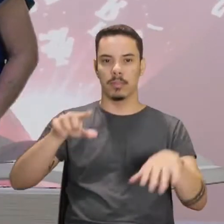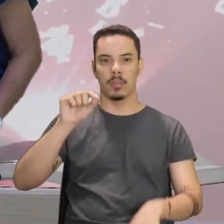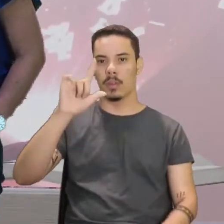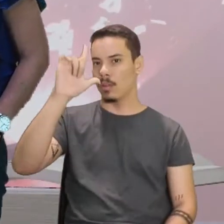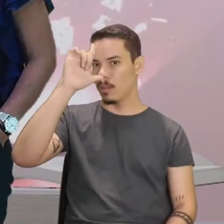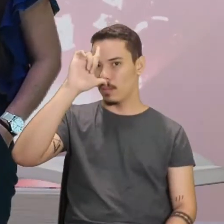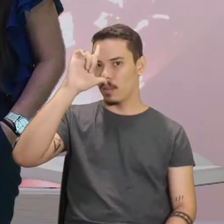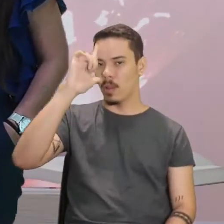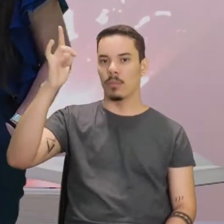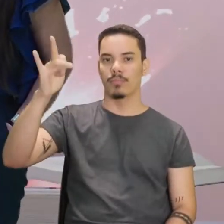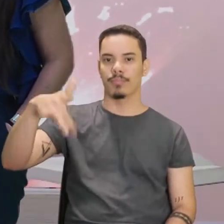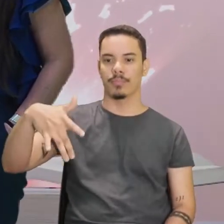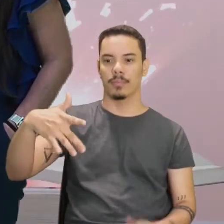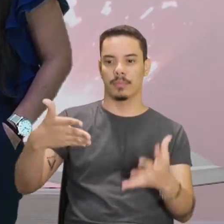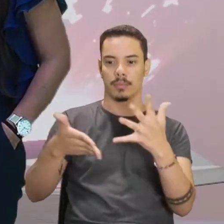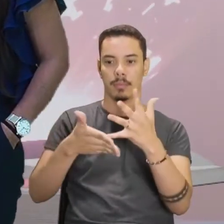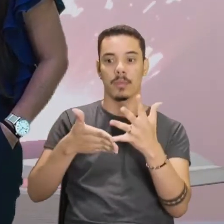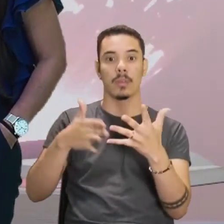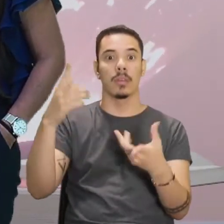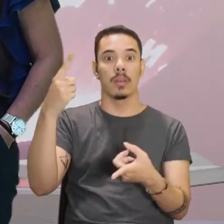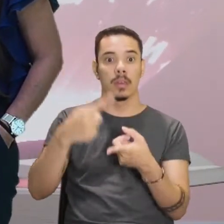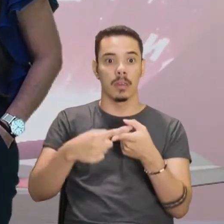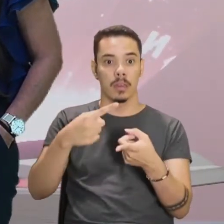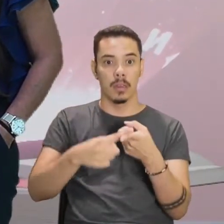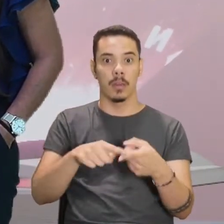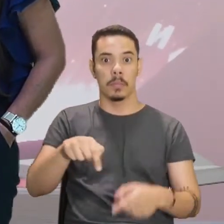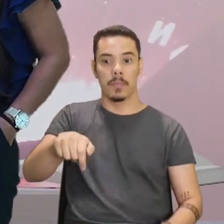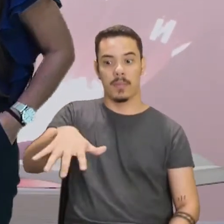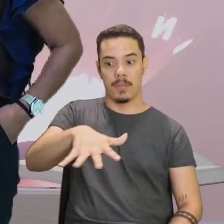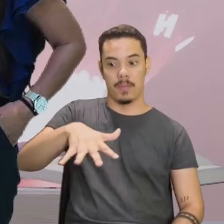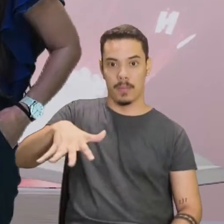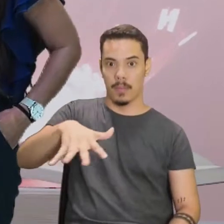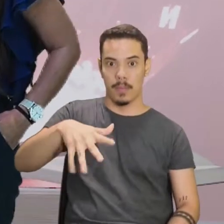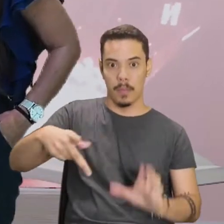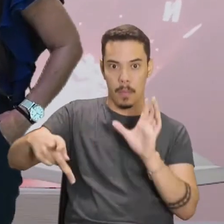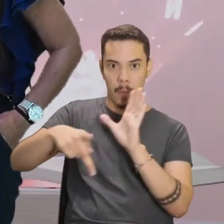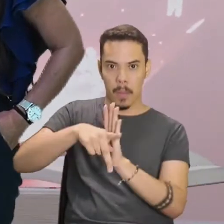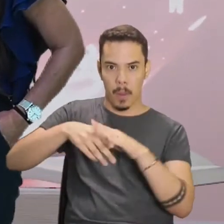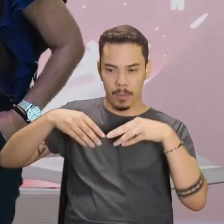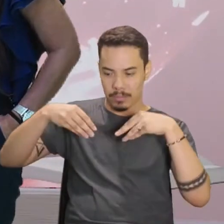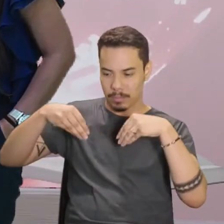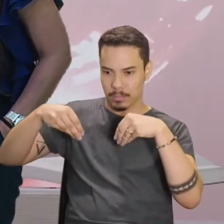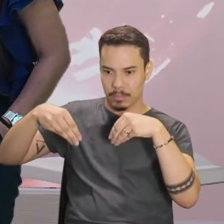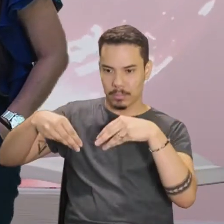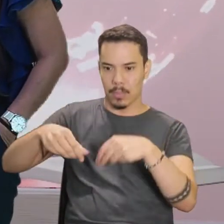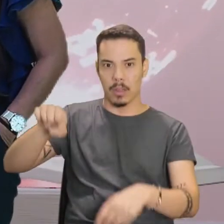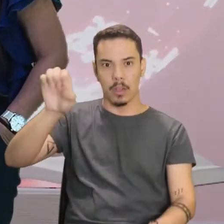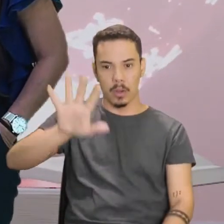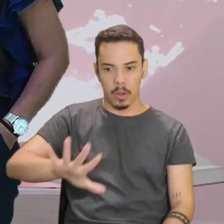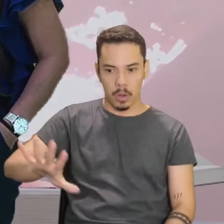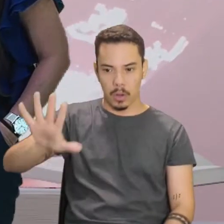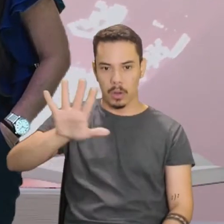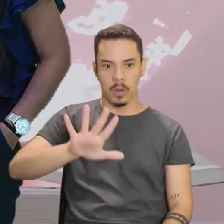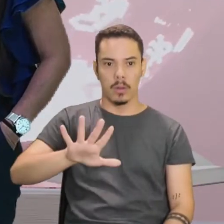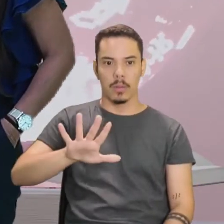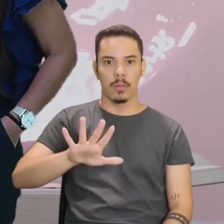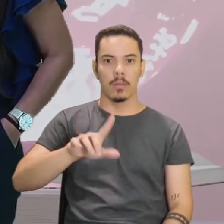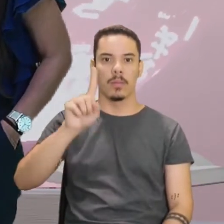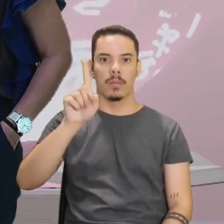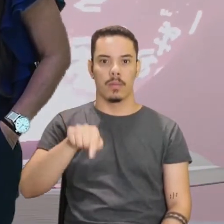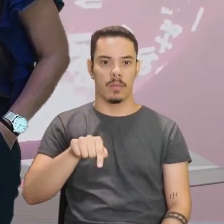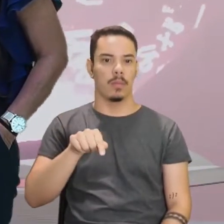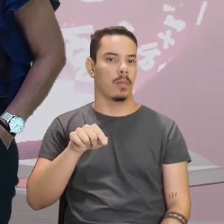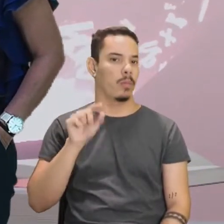latim vulgar. Porque quem vai estar nessa região, nesse território ali da Europa, que é a Península